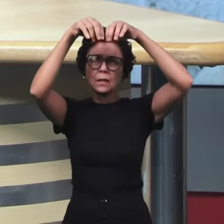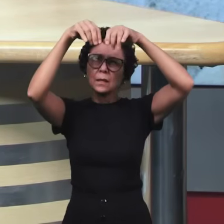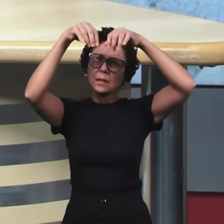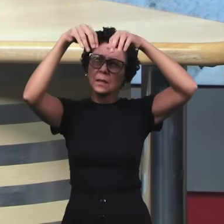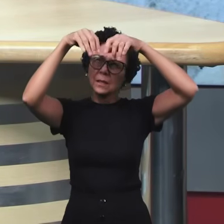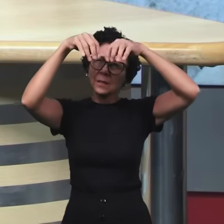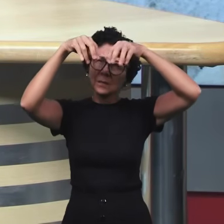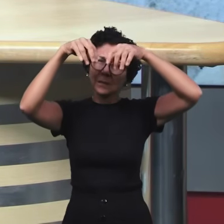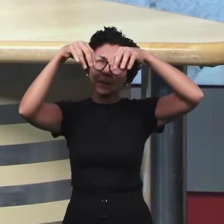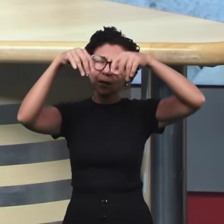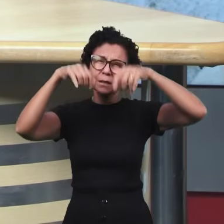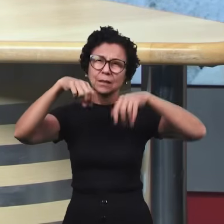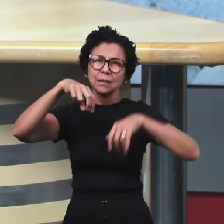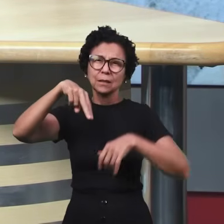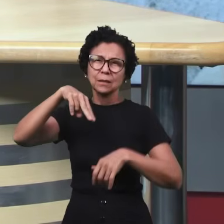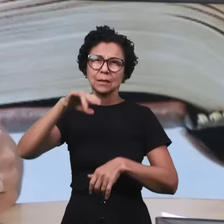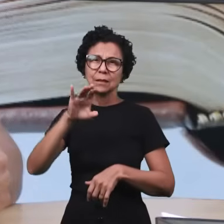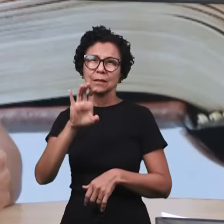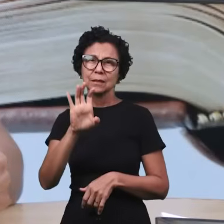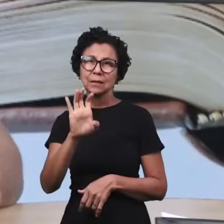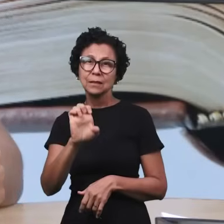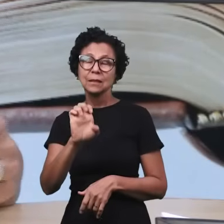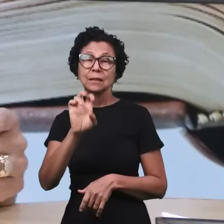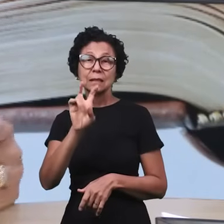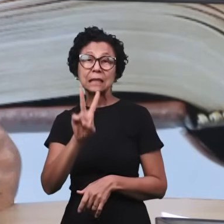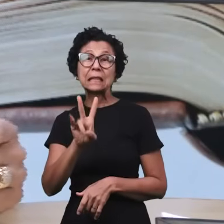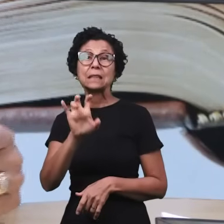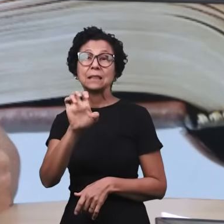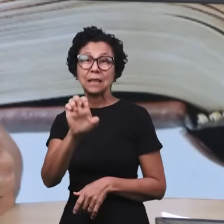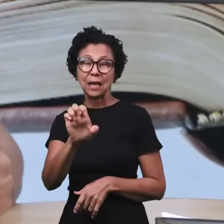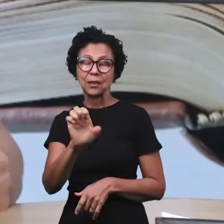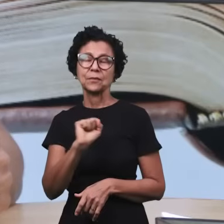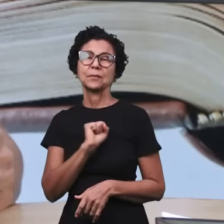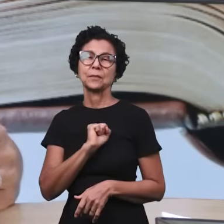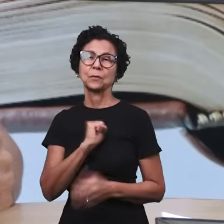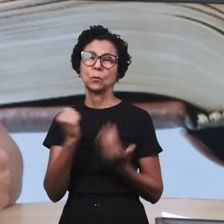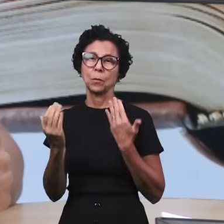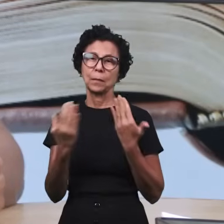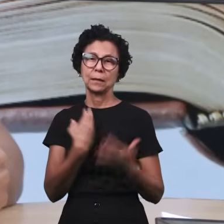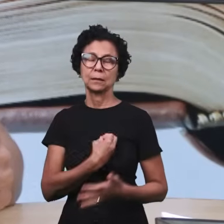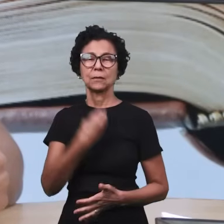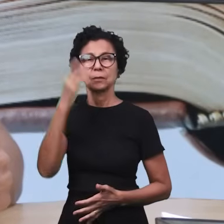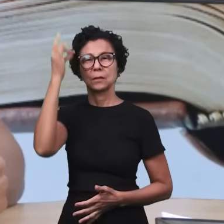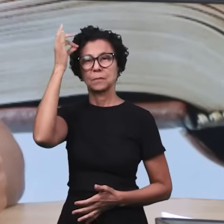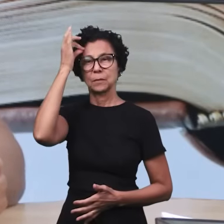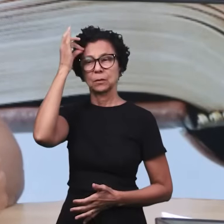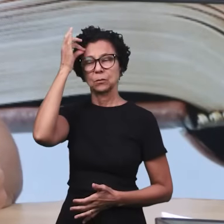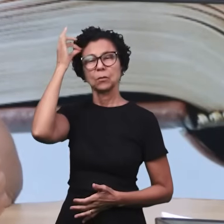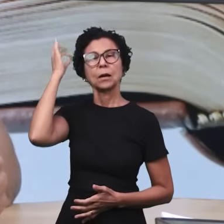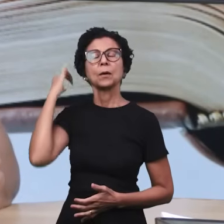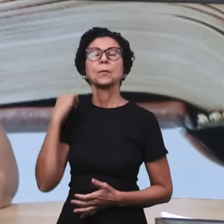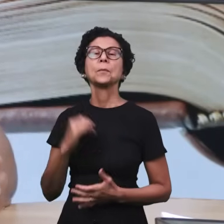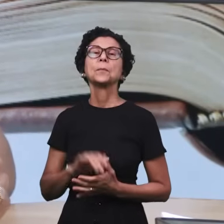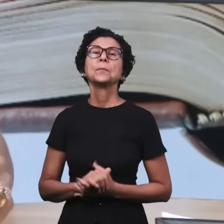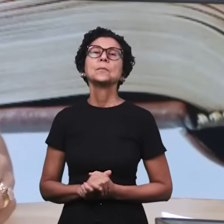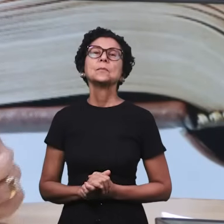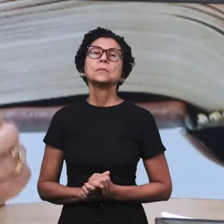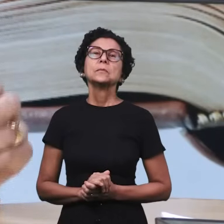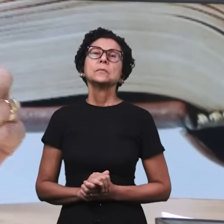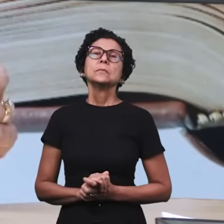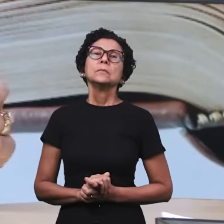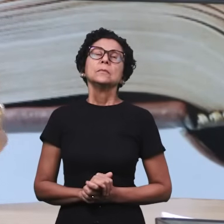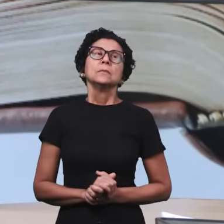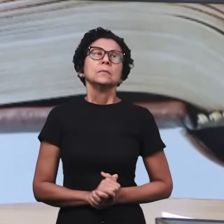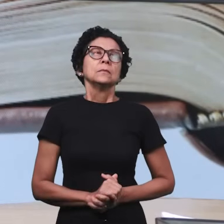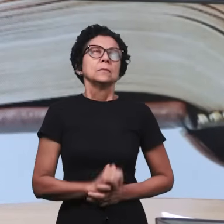da frieza espiritual, né? Pensando aqui na vida espiritual dessa mulher virtuosa.